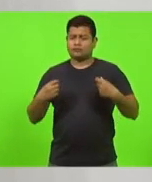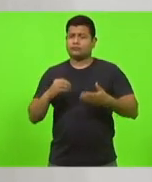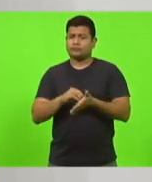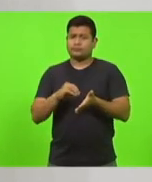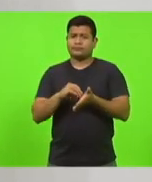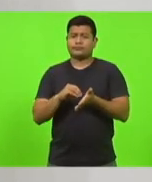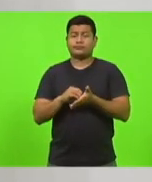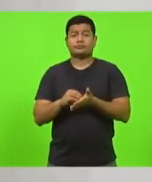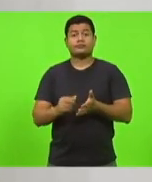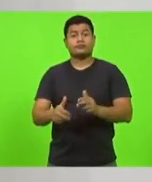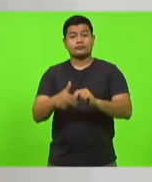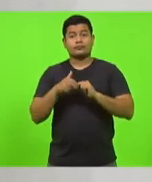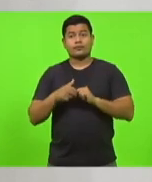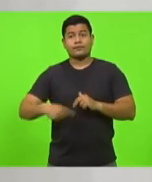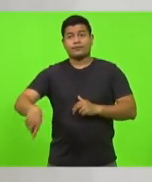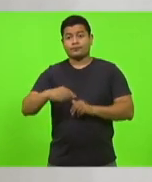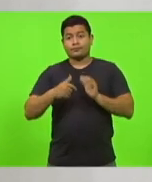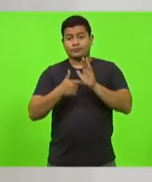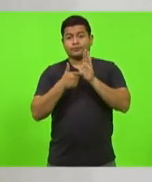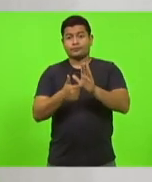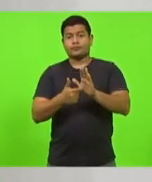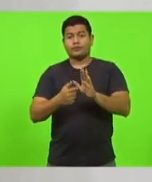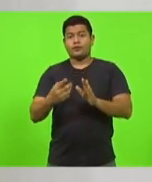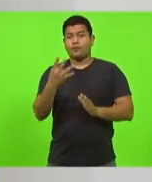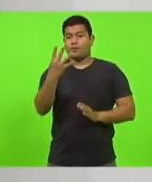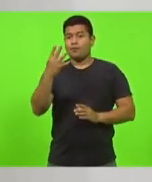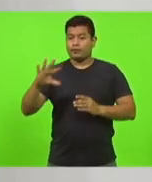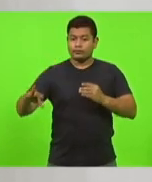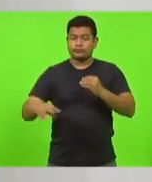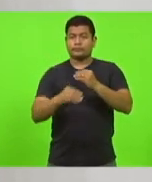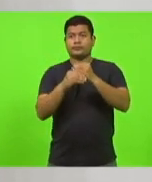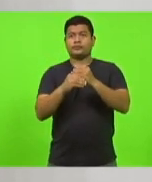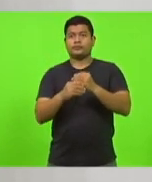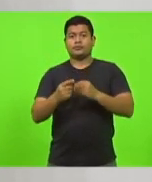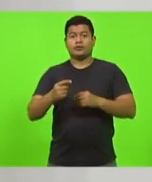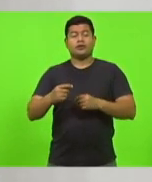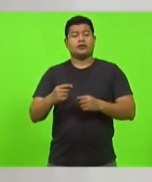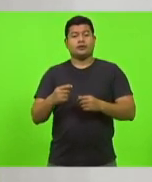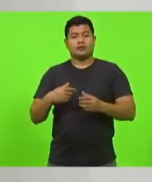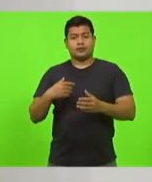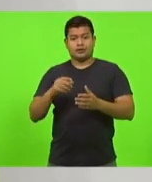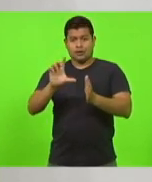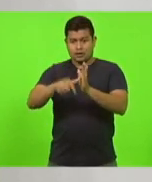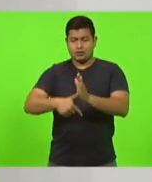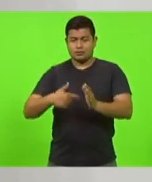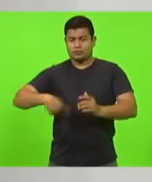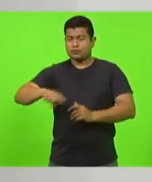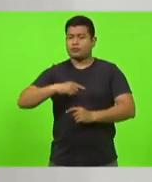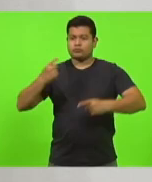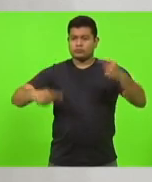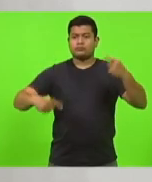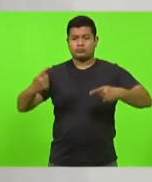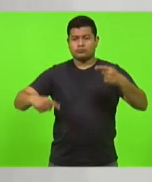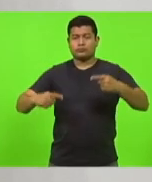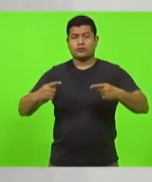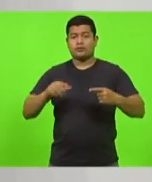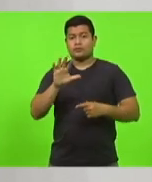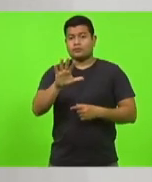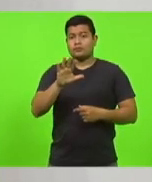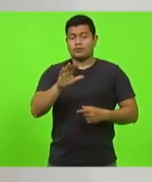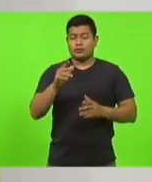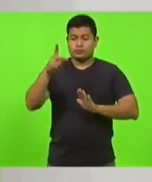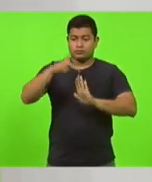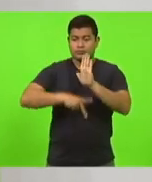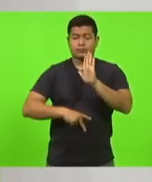isso que nós apresentamos 4 emendas, depois nós vamos falar de cada uma, mas eu quero dizer que no projeto que o